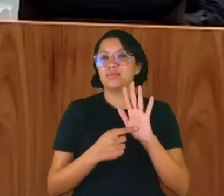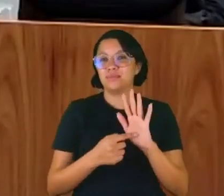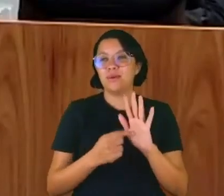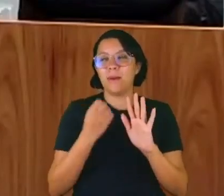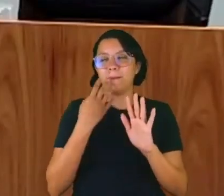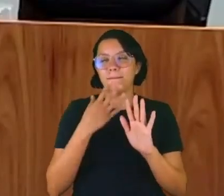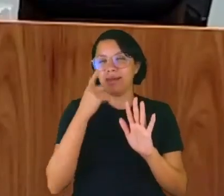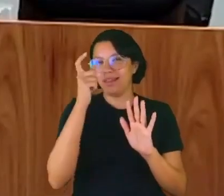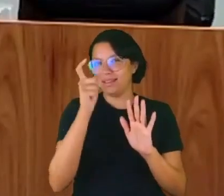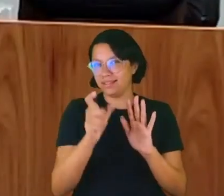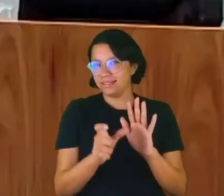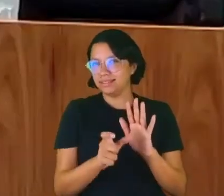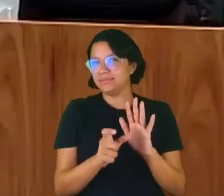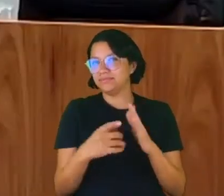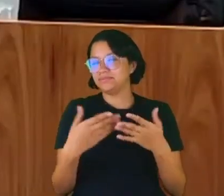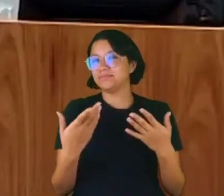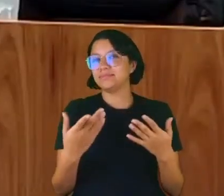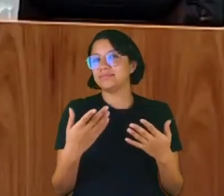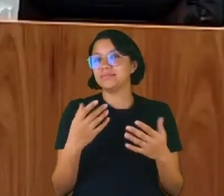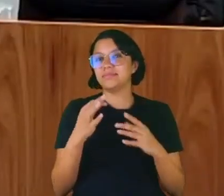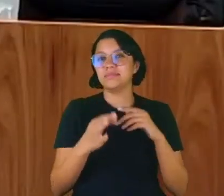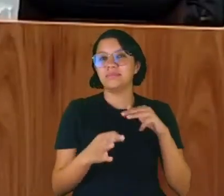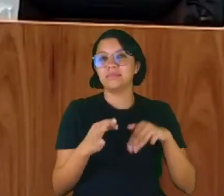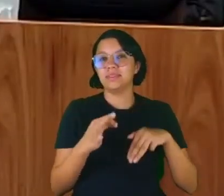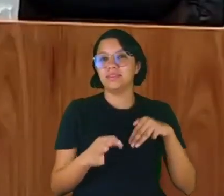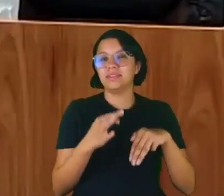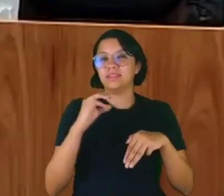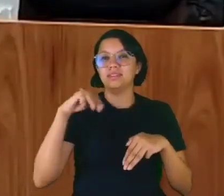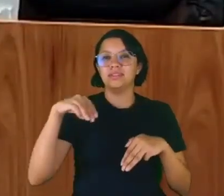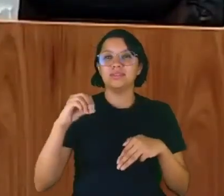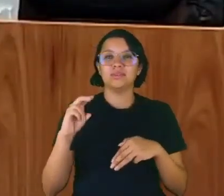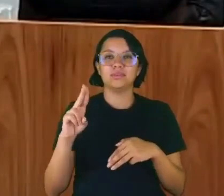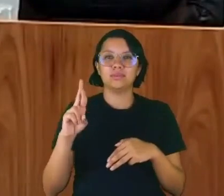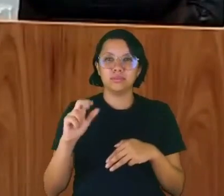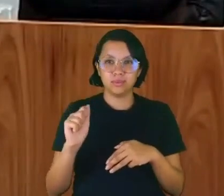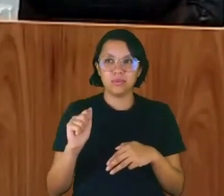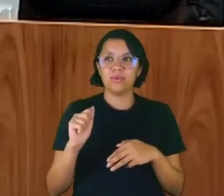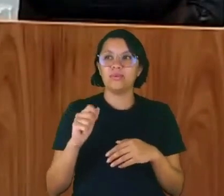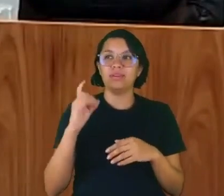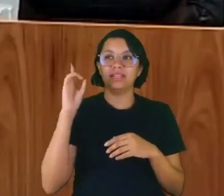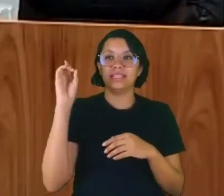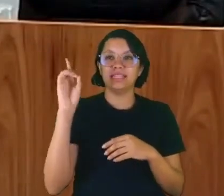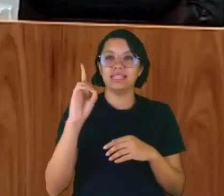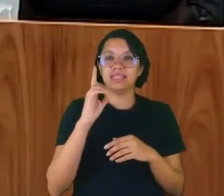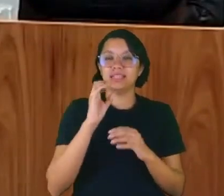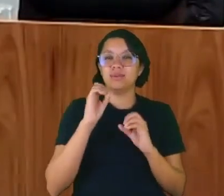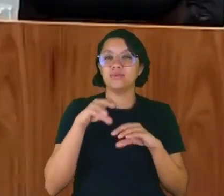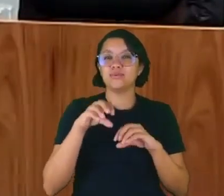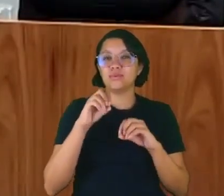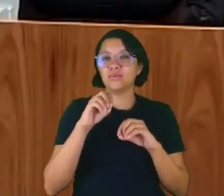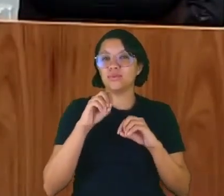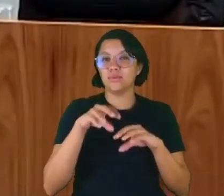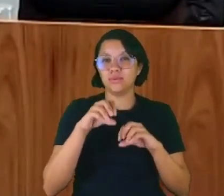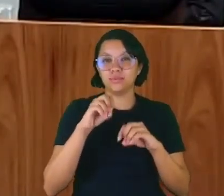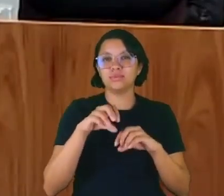ele é. Então, ministro Moura Ribeiro, que Deus continue lhe